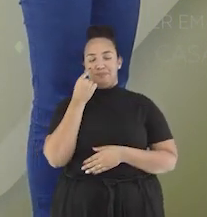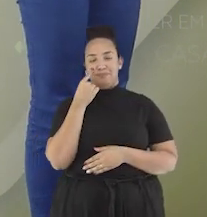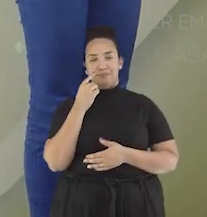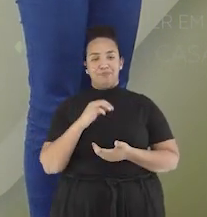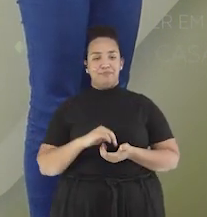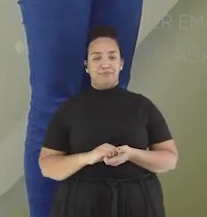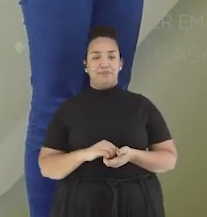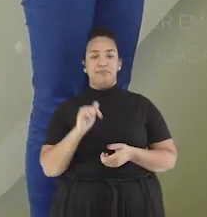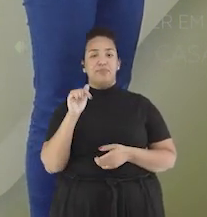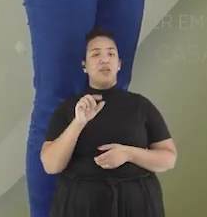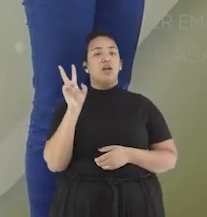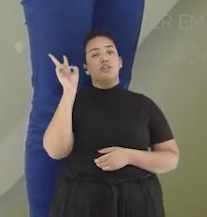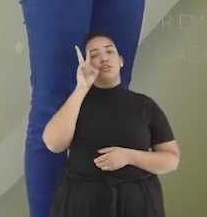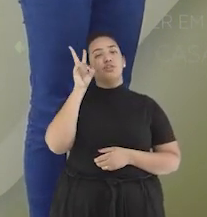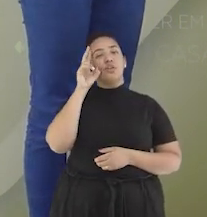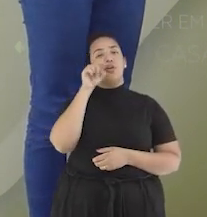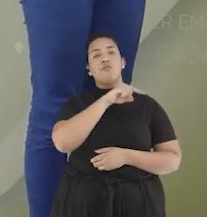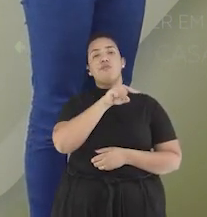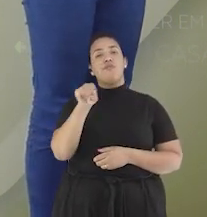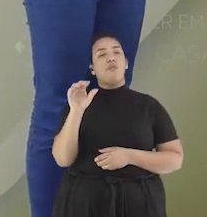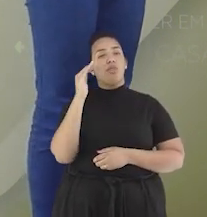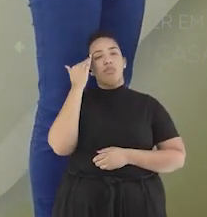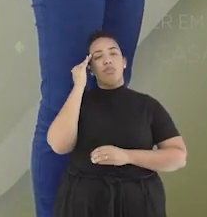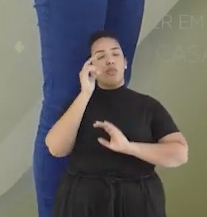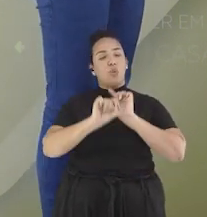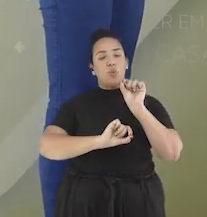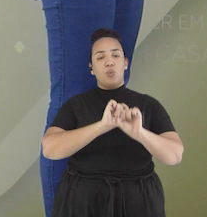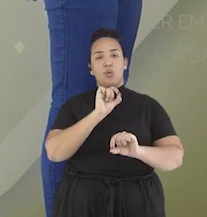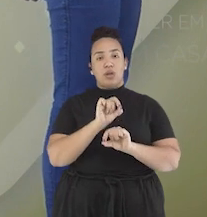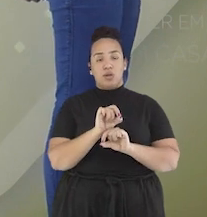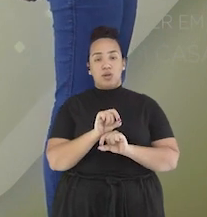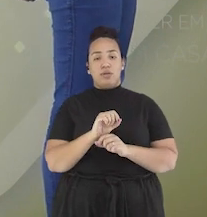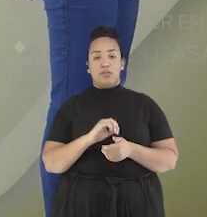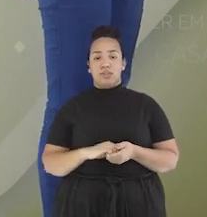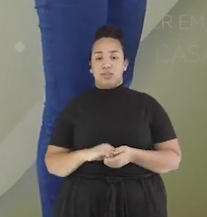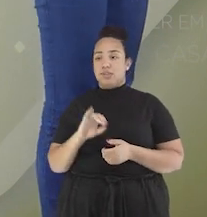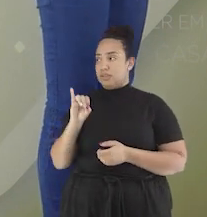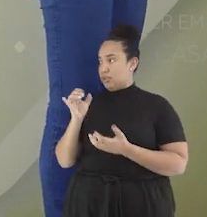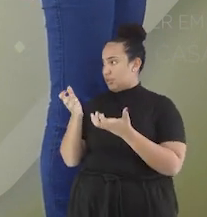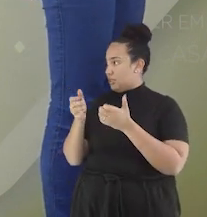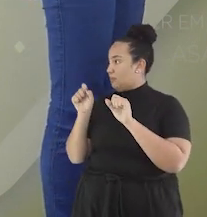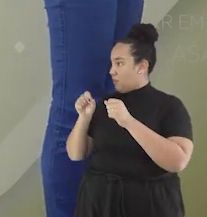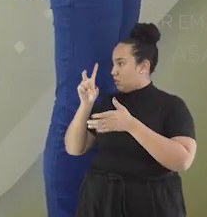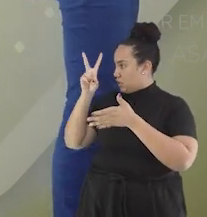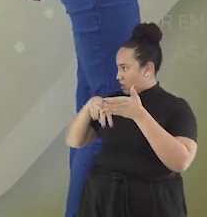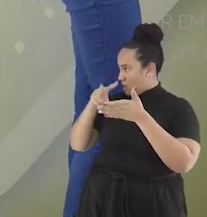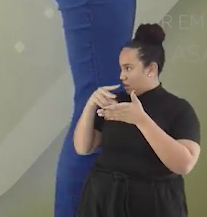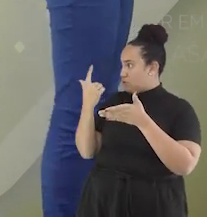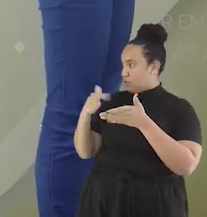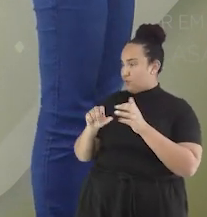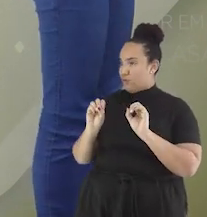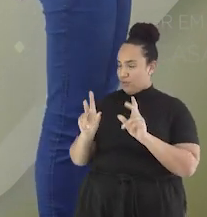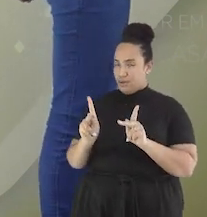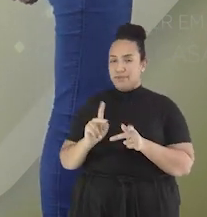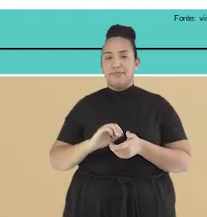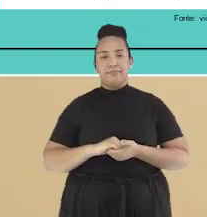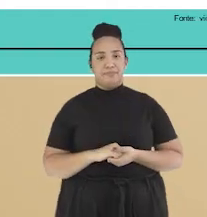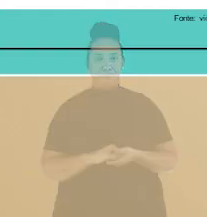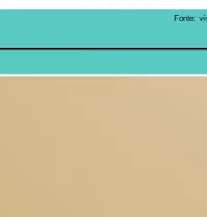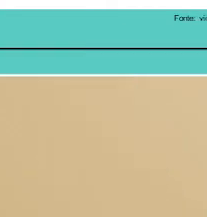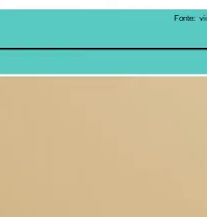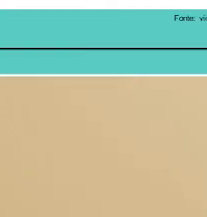O que você entendeu da história que acabou de ler? Essa história aqui. Se você quiser, pode fazer a leitura bem rapidinho também, não tem problema.